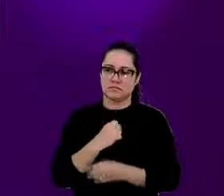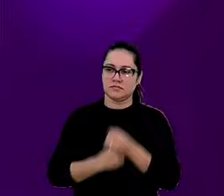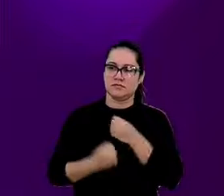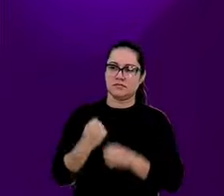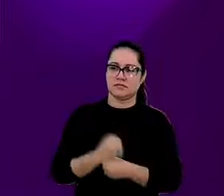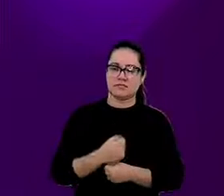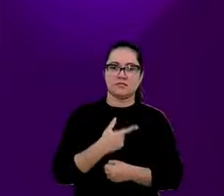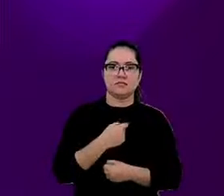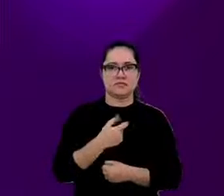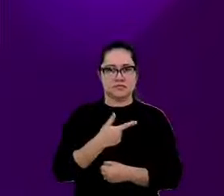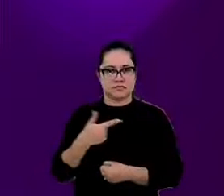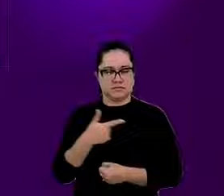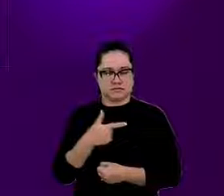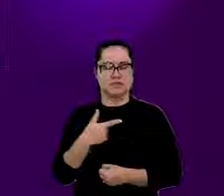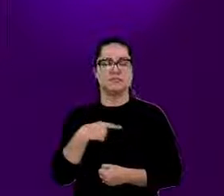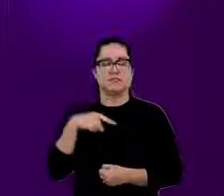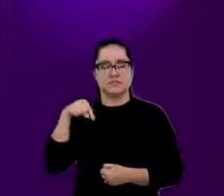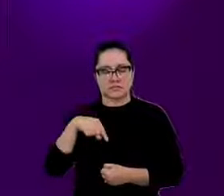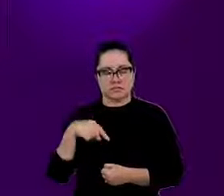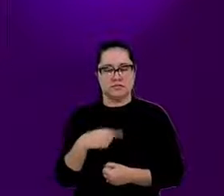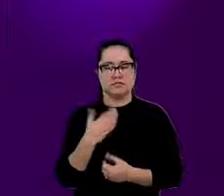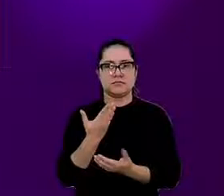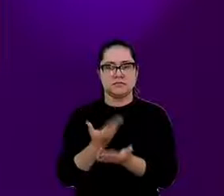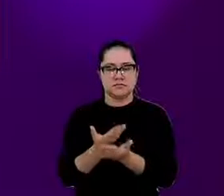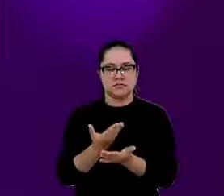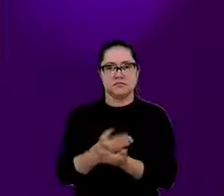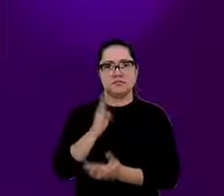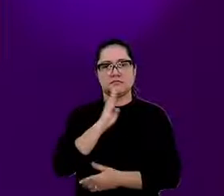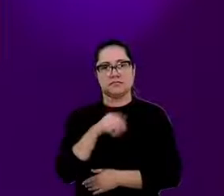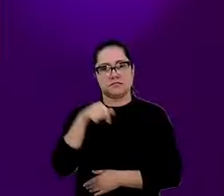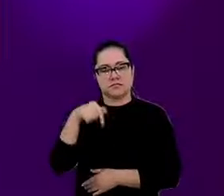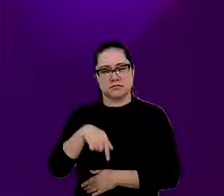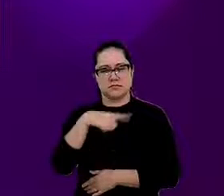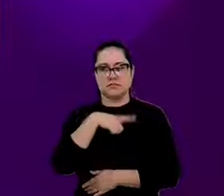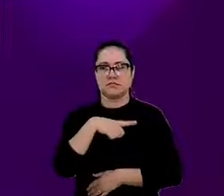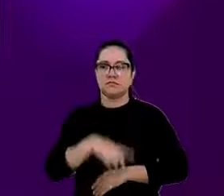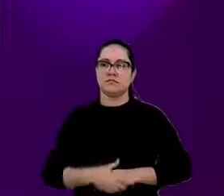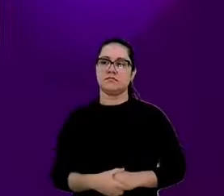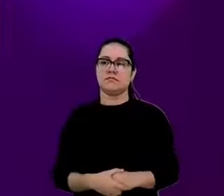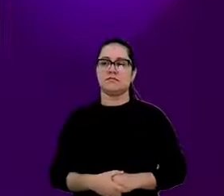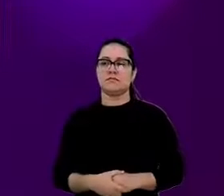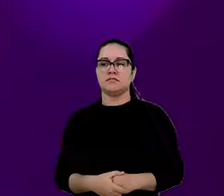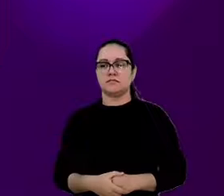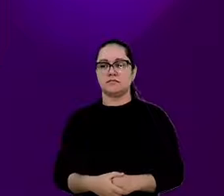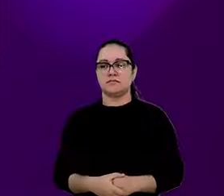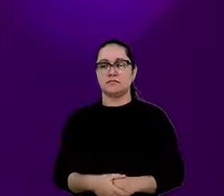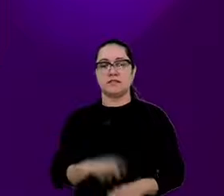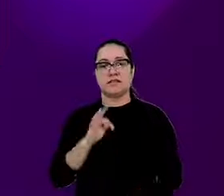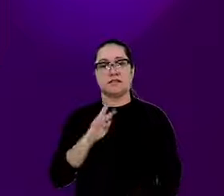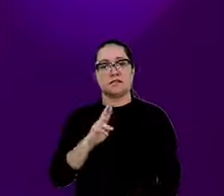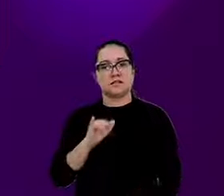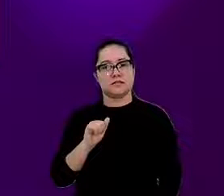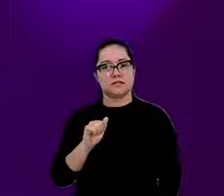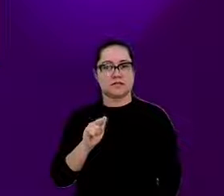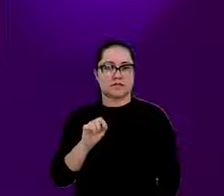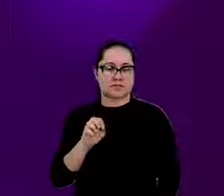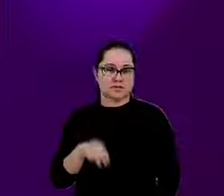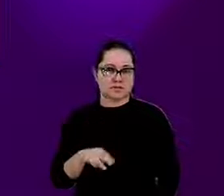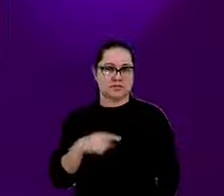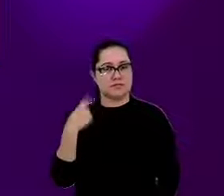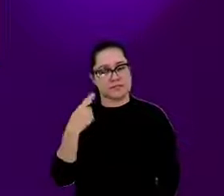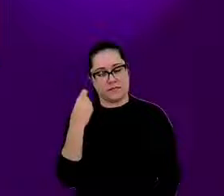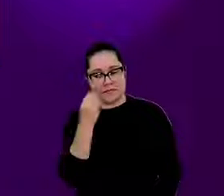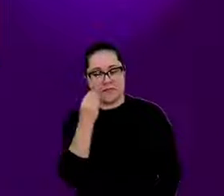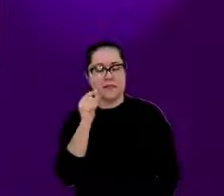2022, feito aqui no Brasil, da aplicação da inteligência artificial como uma ferramenta de triagem. Na nossa experiência, a gente